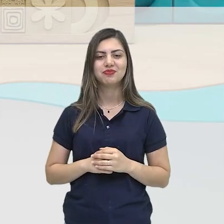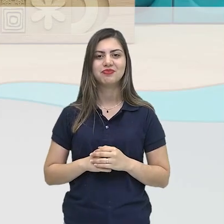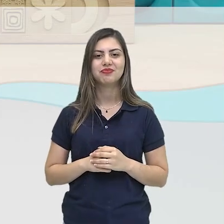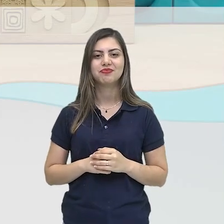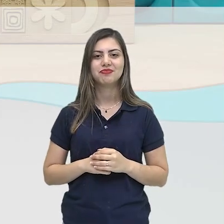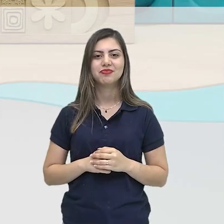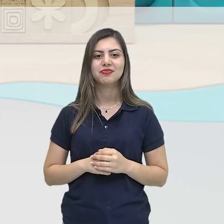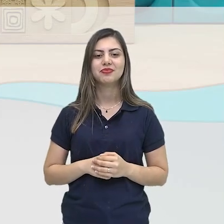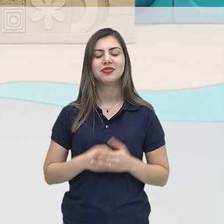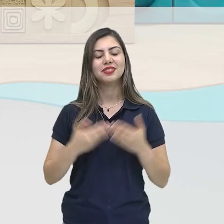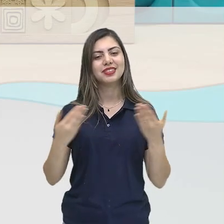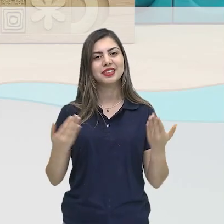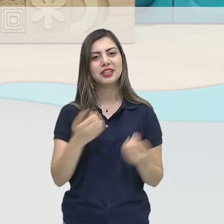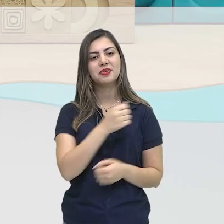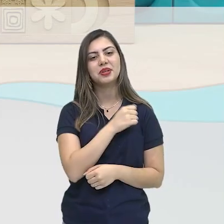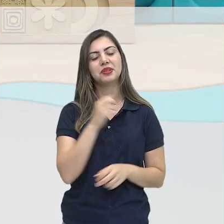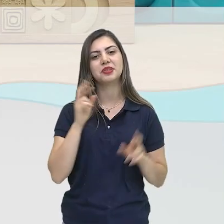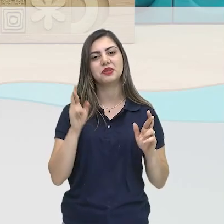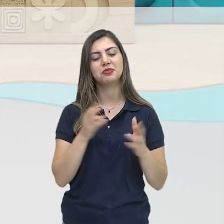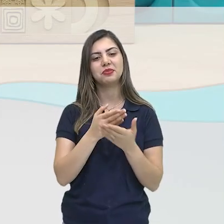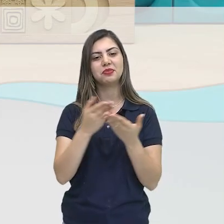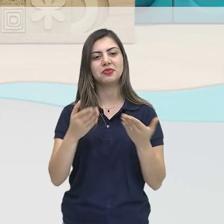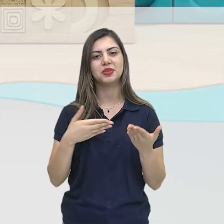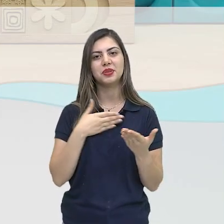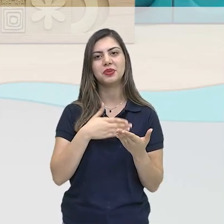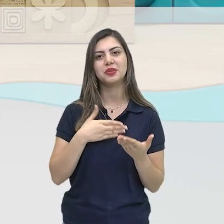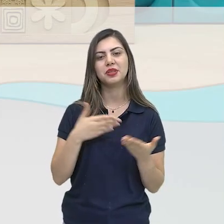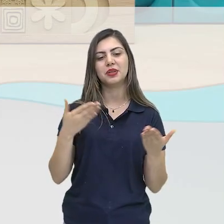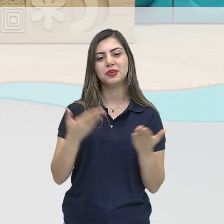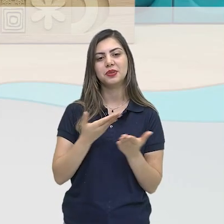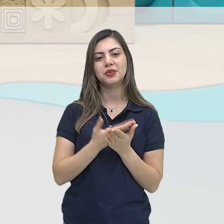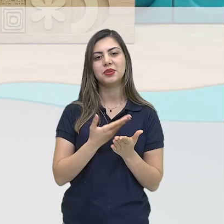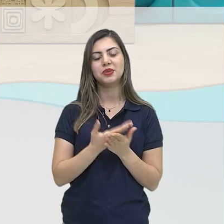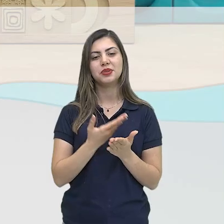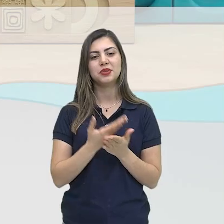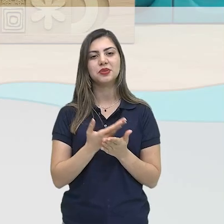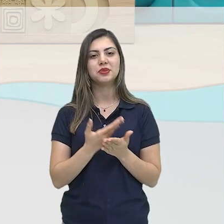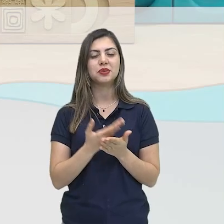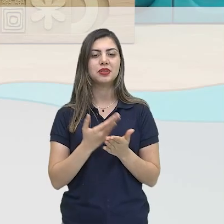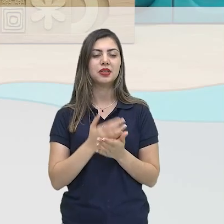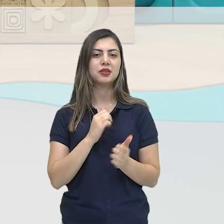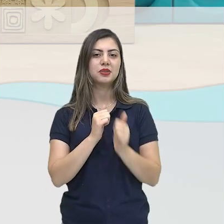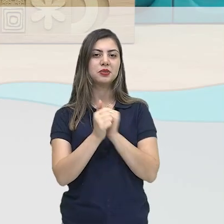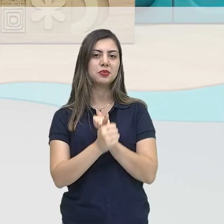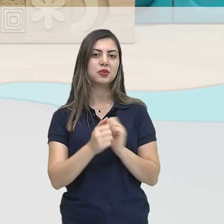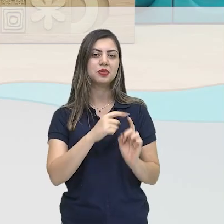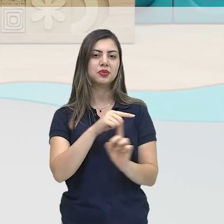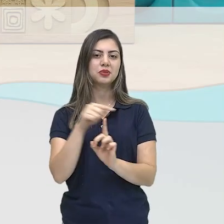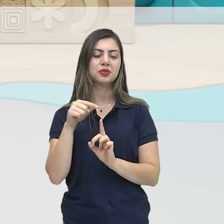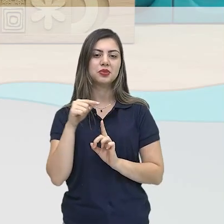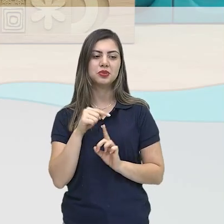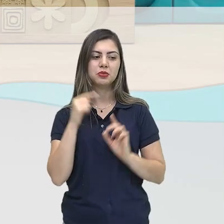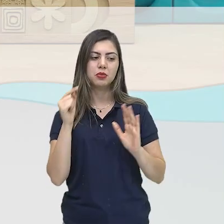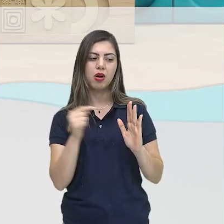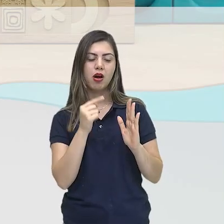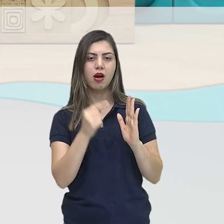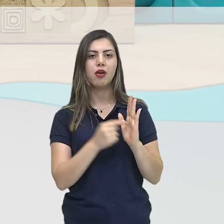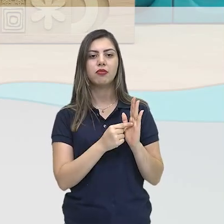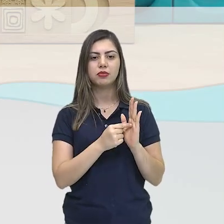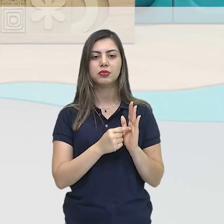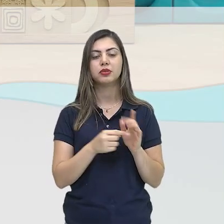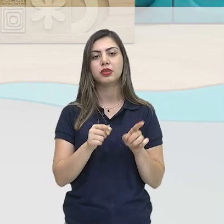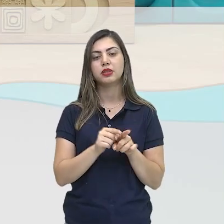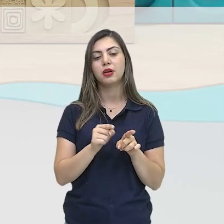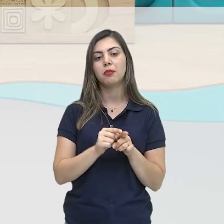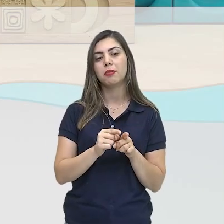Certo? Muito bem, alunos, espero que vocês tenham gostado de conhecer um pouquinho sobre os esportes de precisão e conhecer